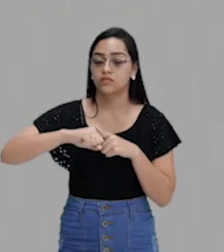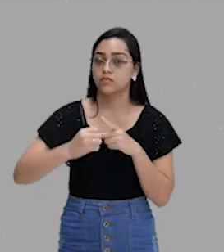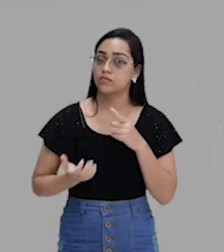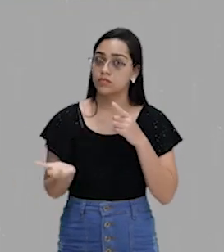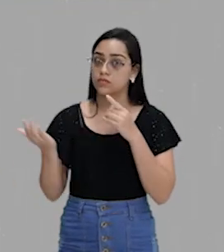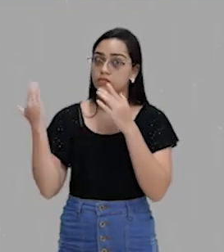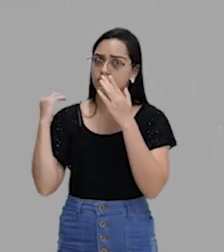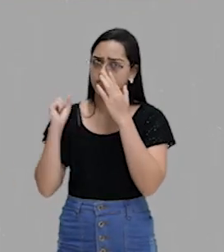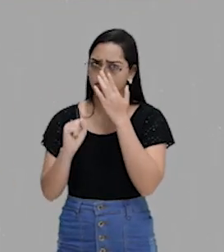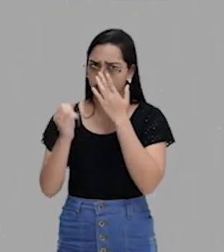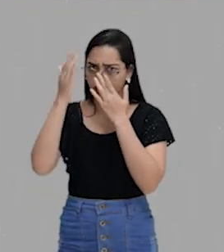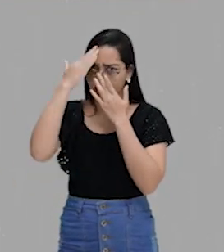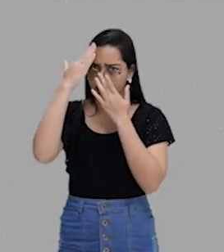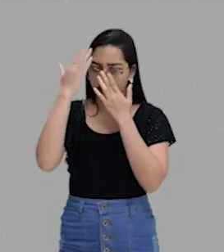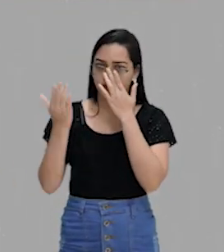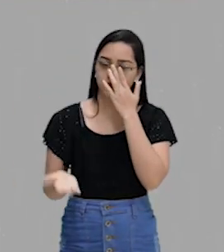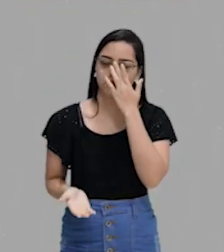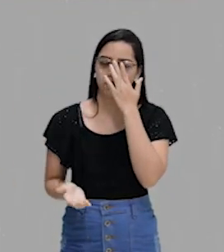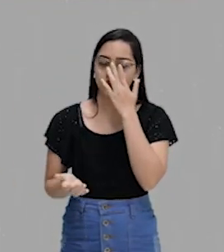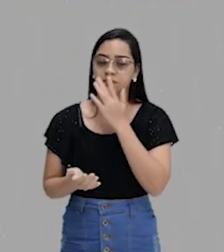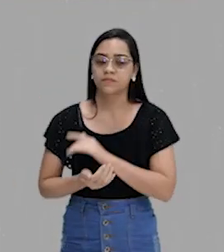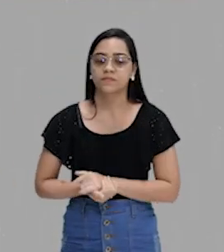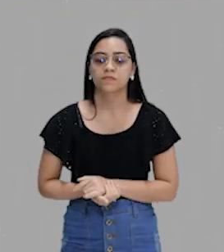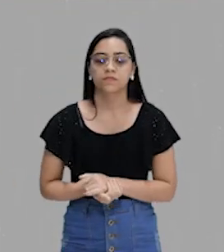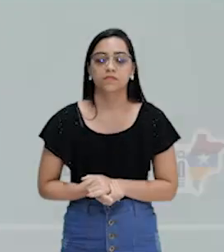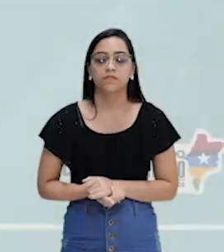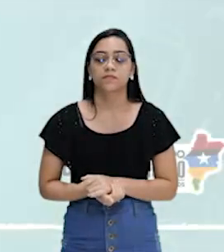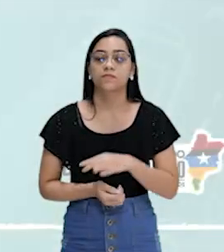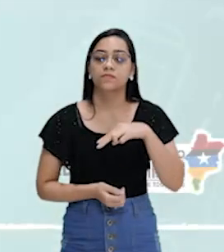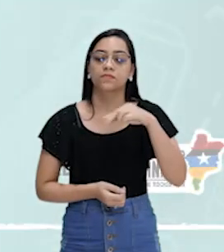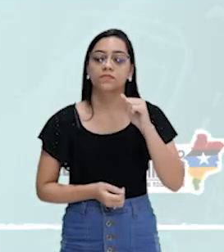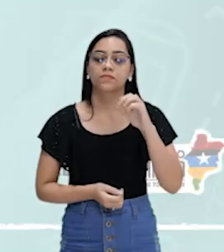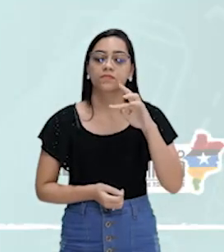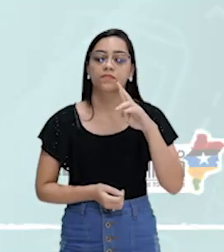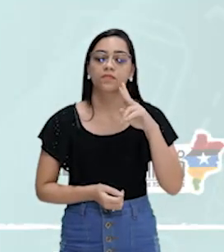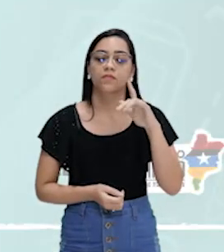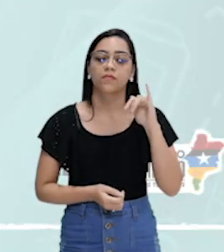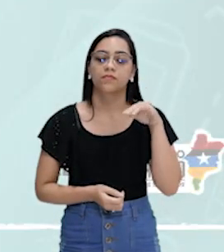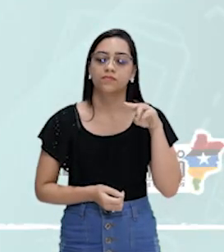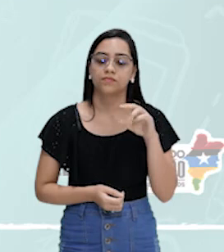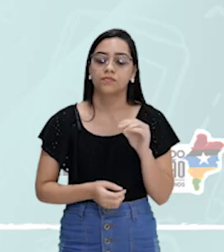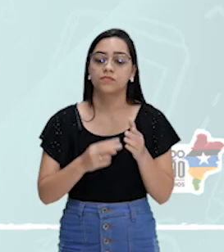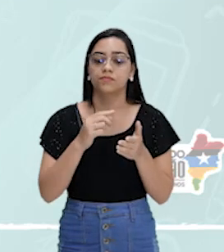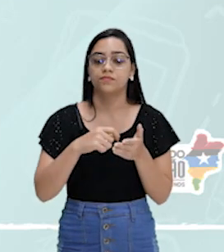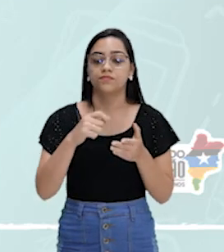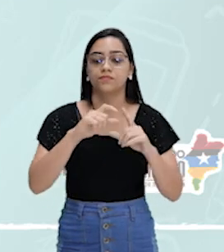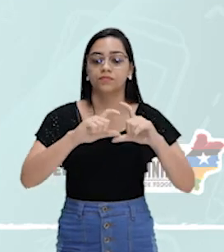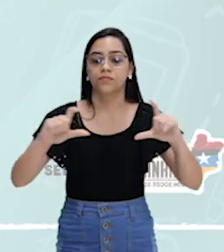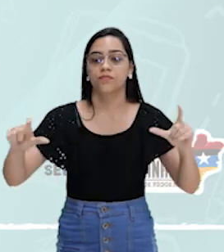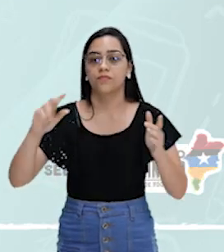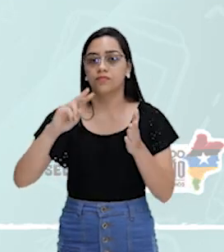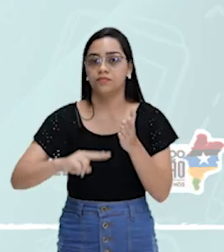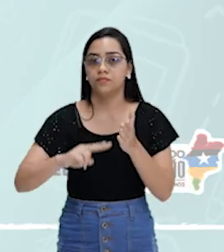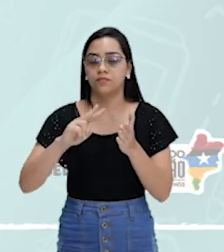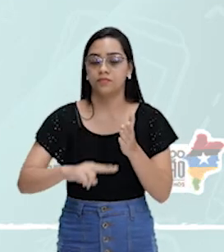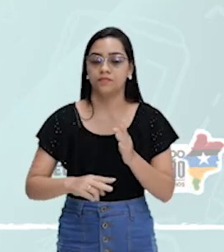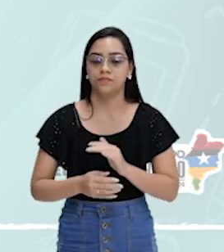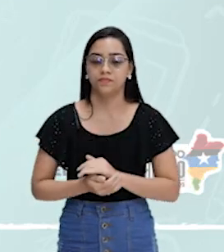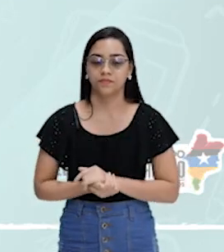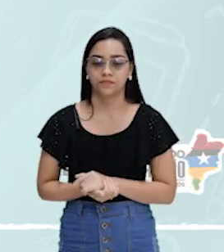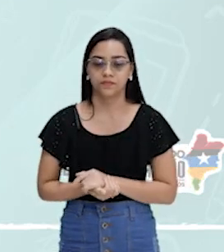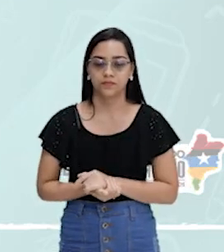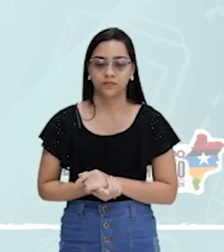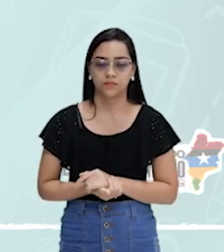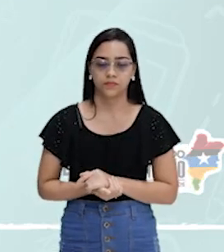da época. Deu para entender? Aí o naturalismo, como está escrito aí, foi um movimento artístico e